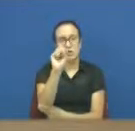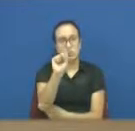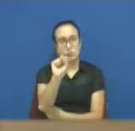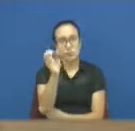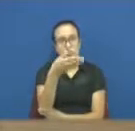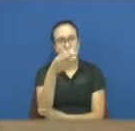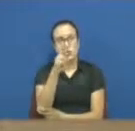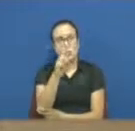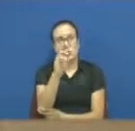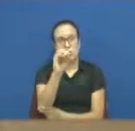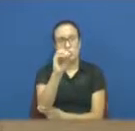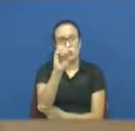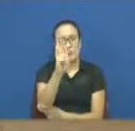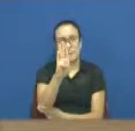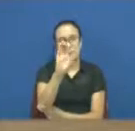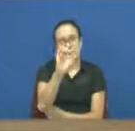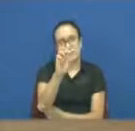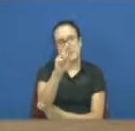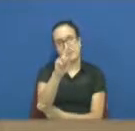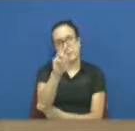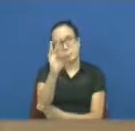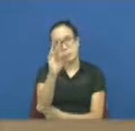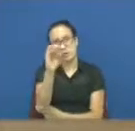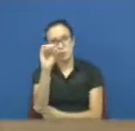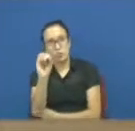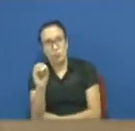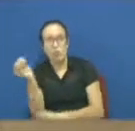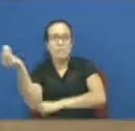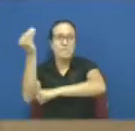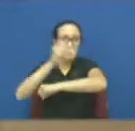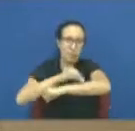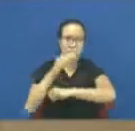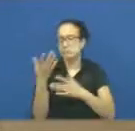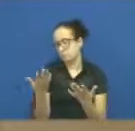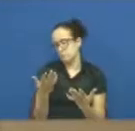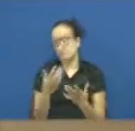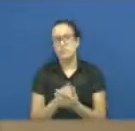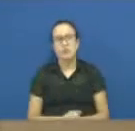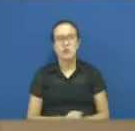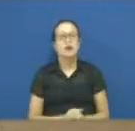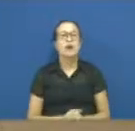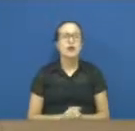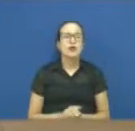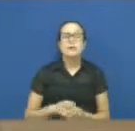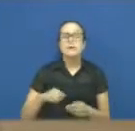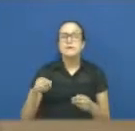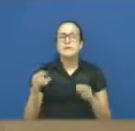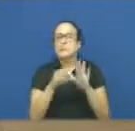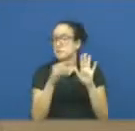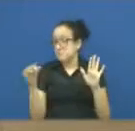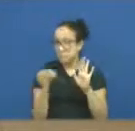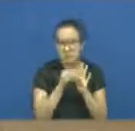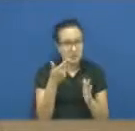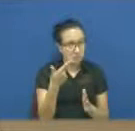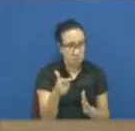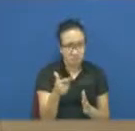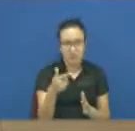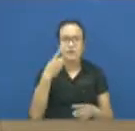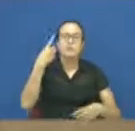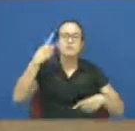no município de Limeira. O projeto não contém emendas e os pareceres são favoráveis. Está em discussão o projeto de